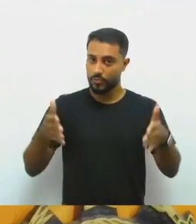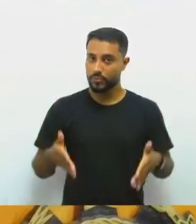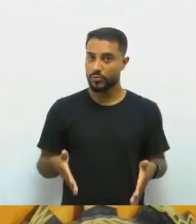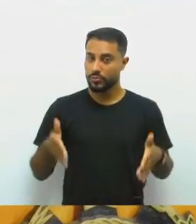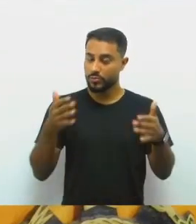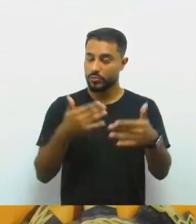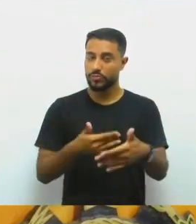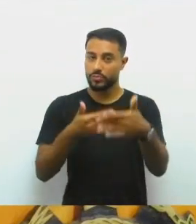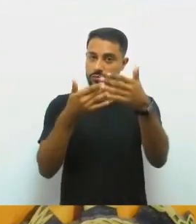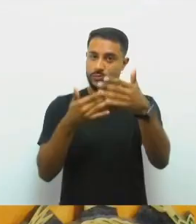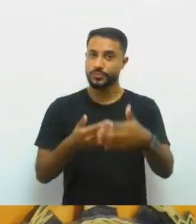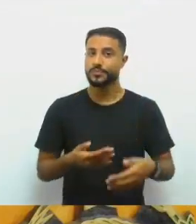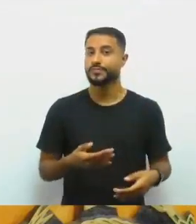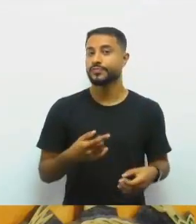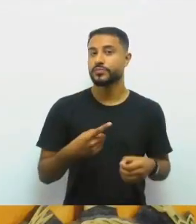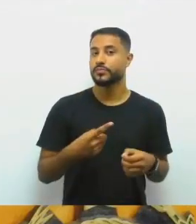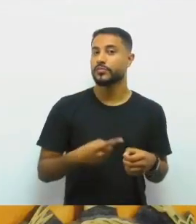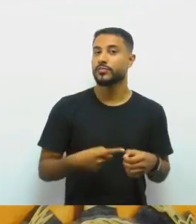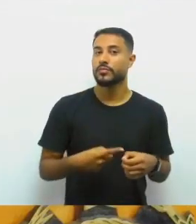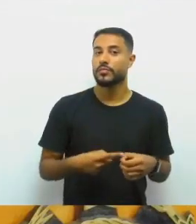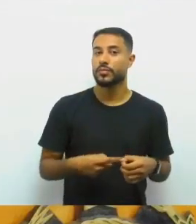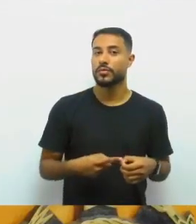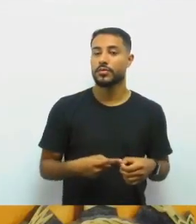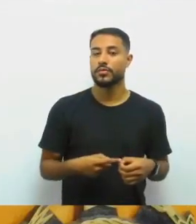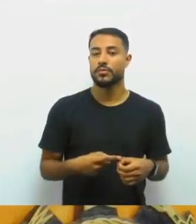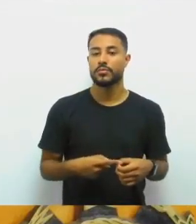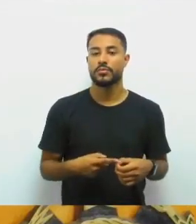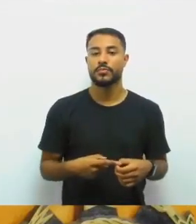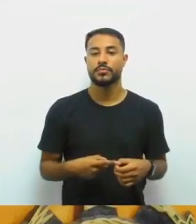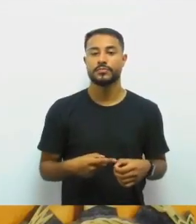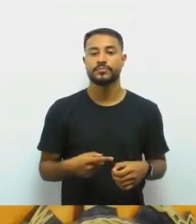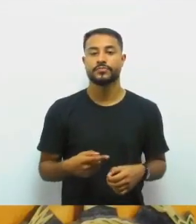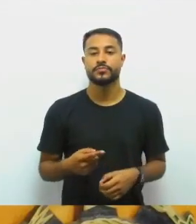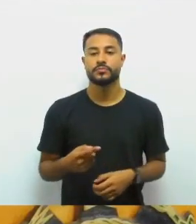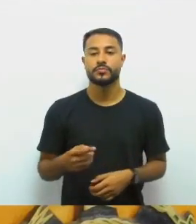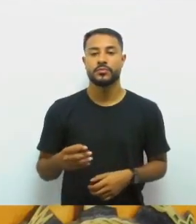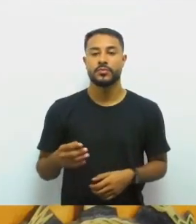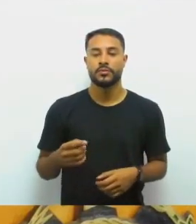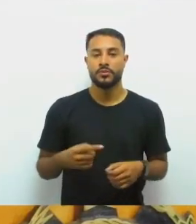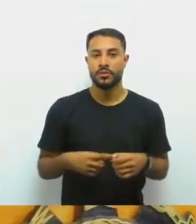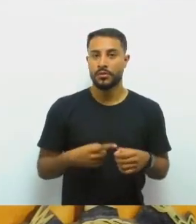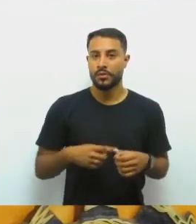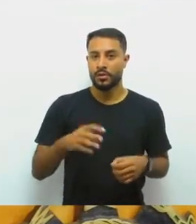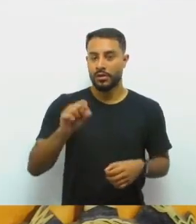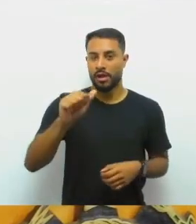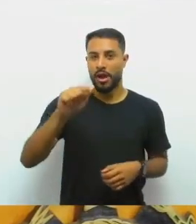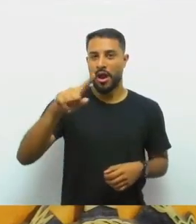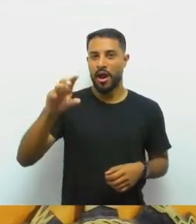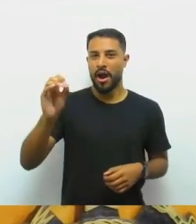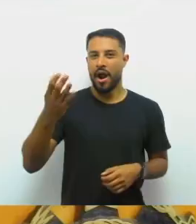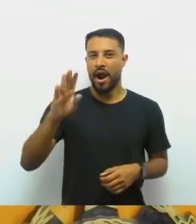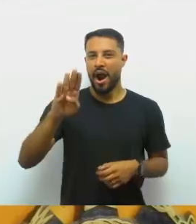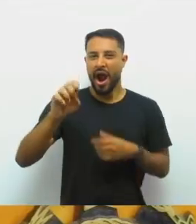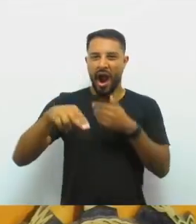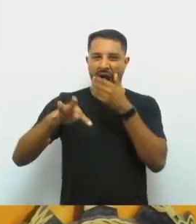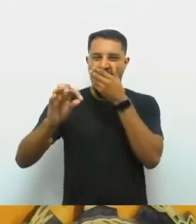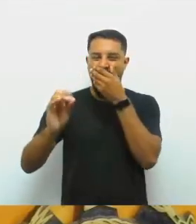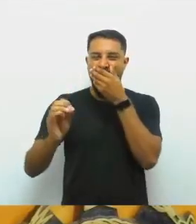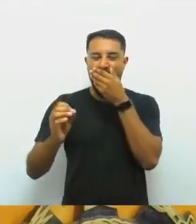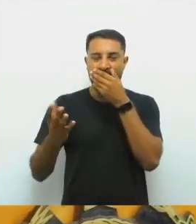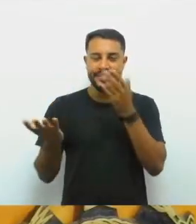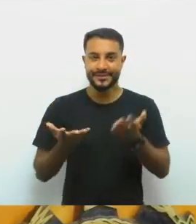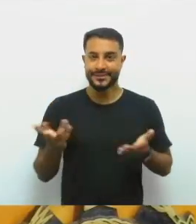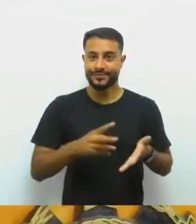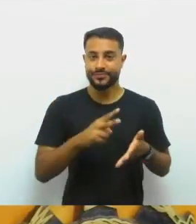número 519, e ao prédio da Marinha, na rua Sem Saída, ao lado do Pedrão, no bairro de São Bento. Matérias vereadora Tite Brasil, moção